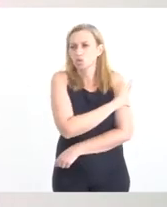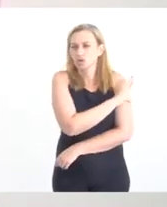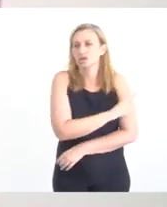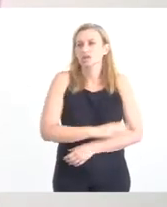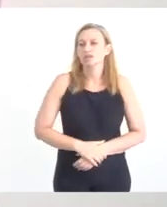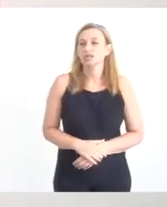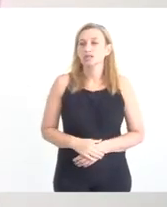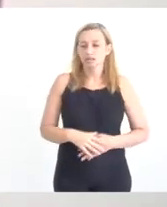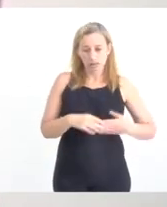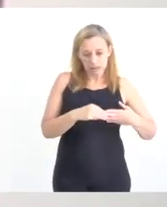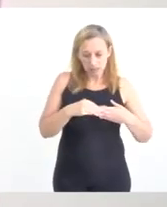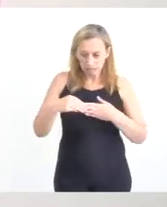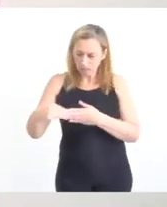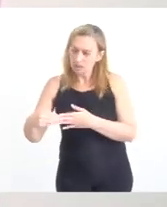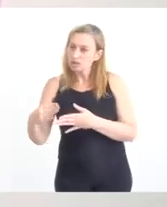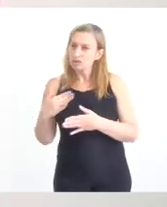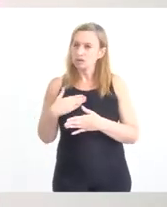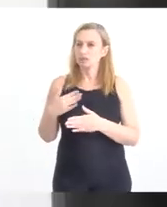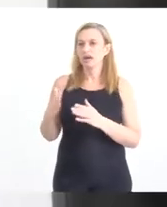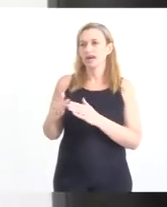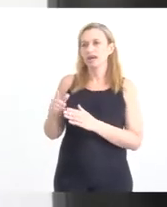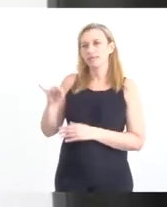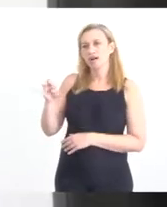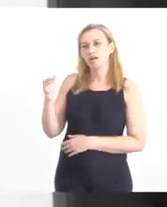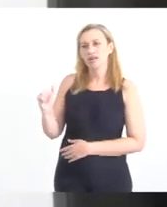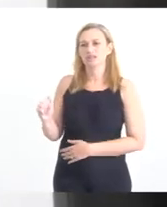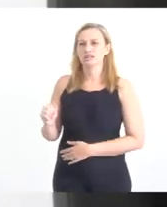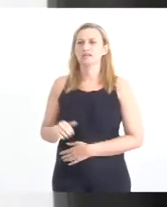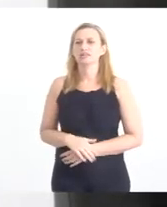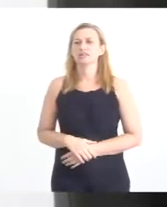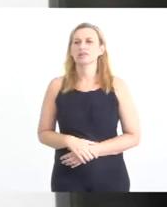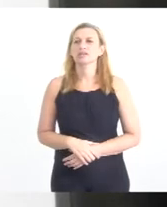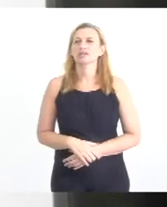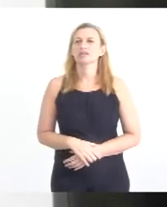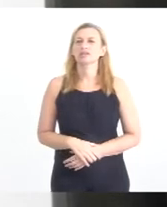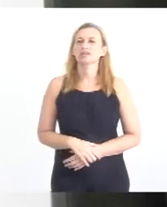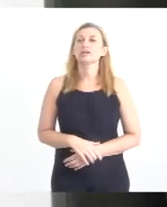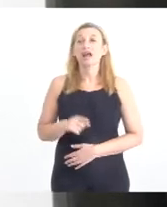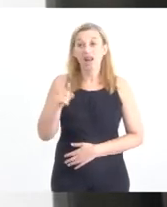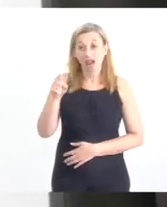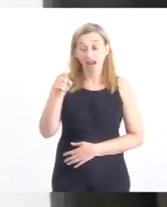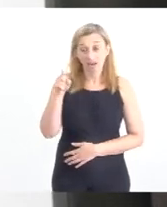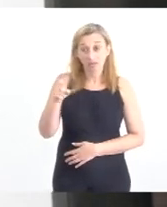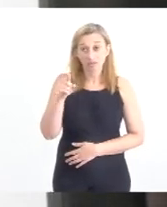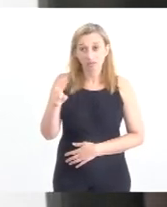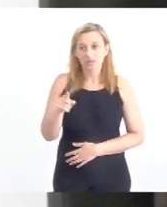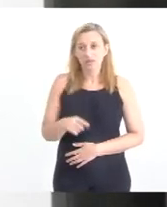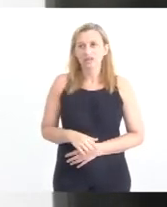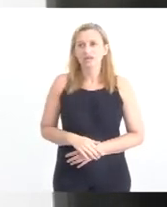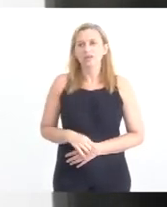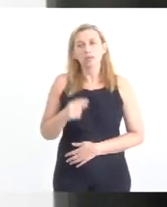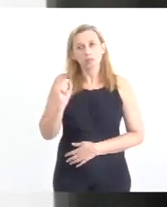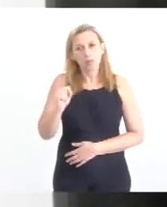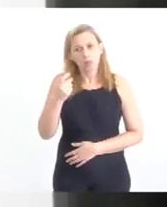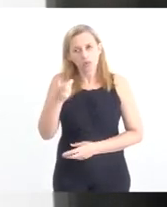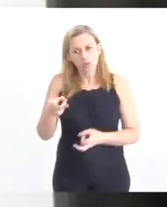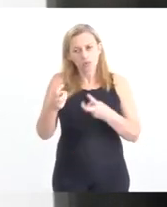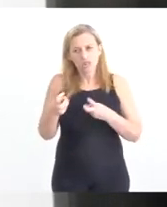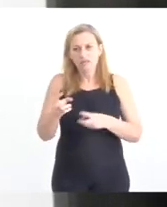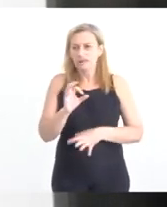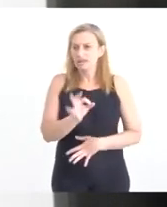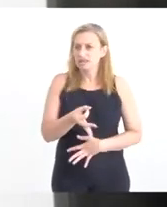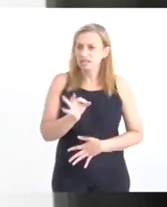me levou a casa de Dona Maria Maurício e lá a gente pode notar